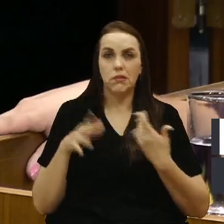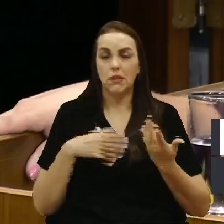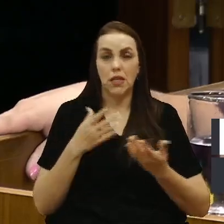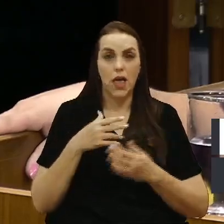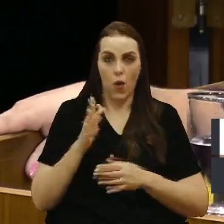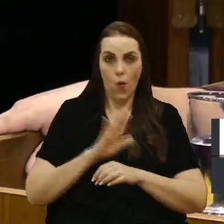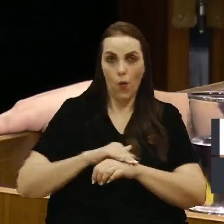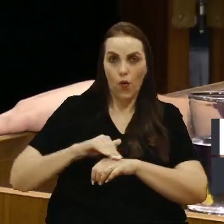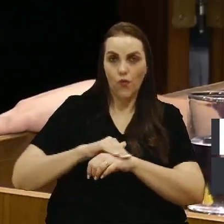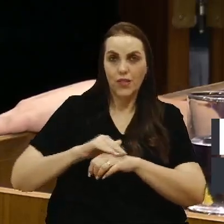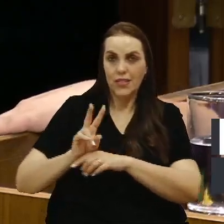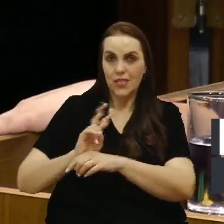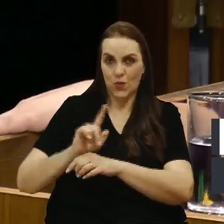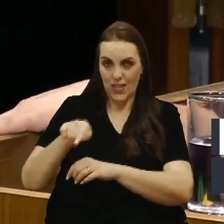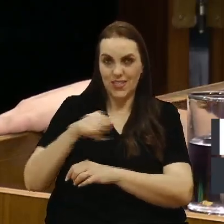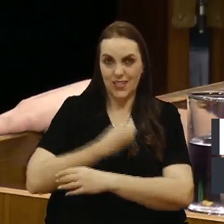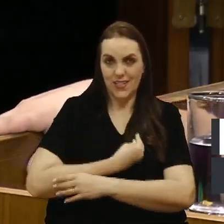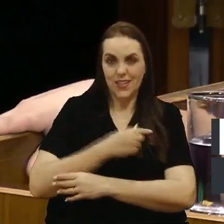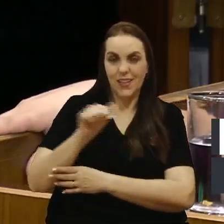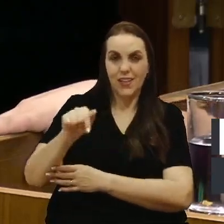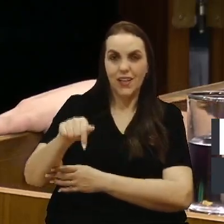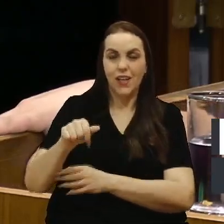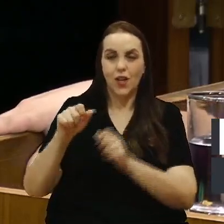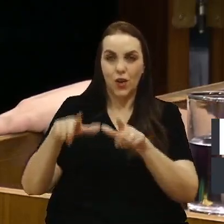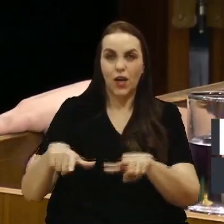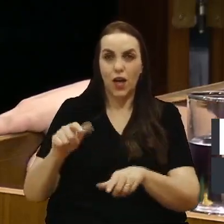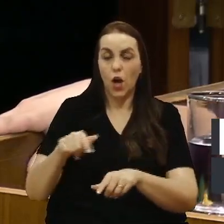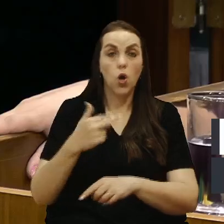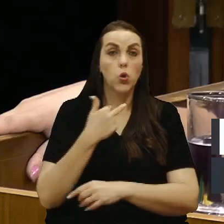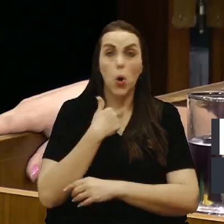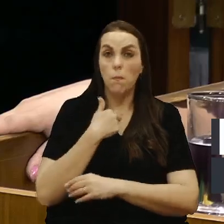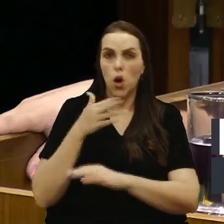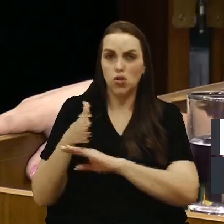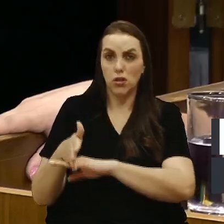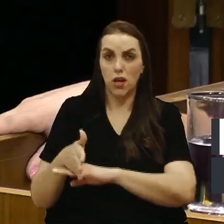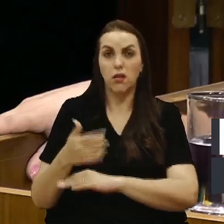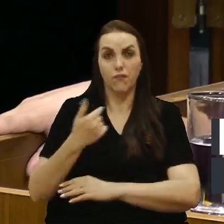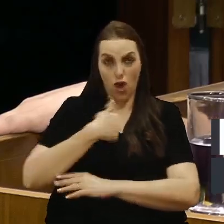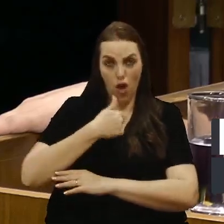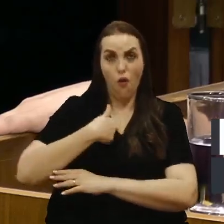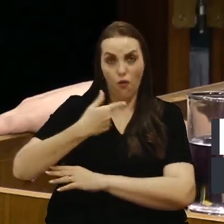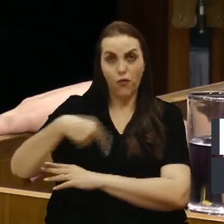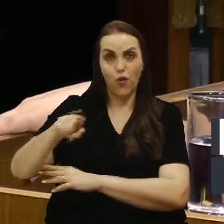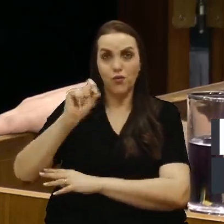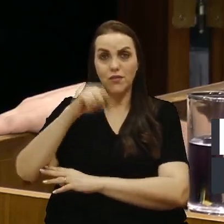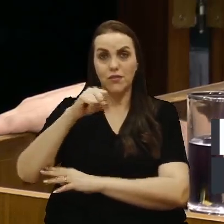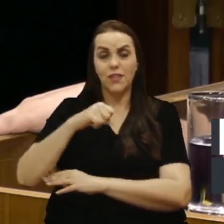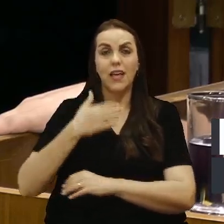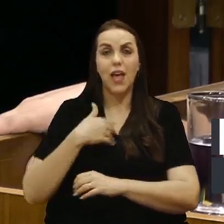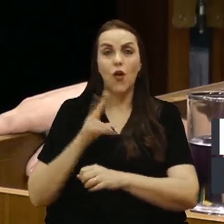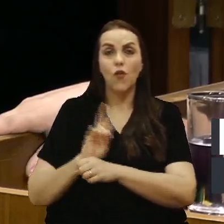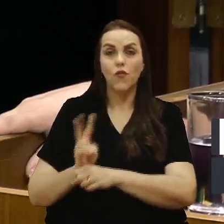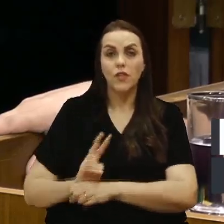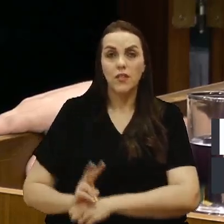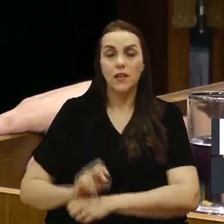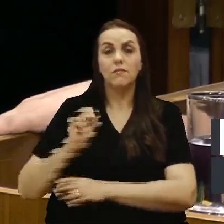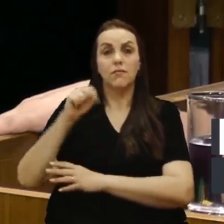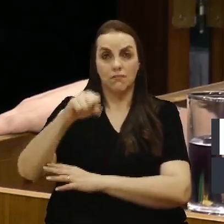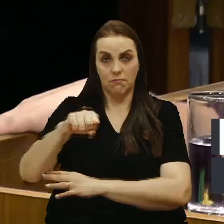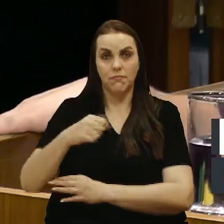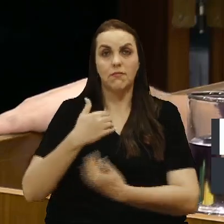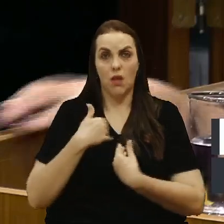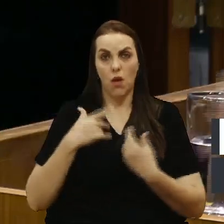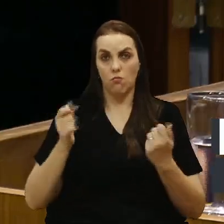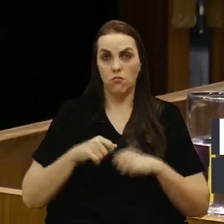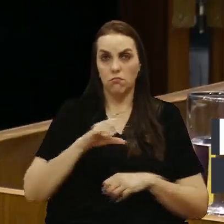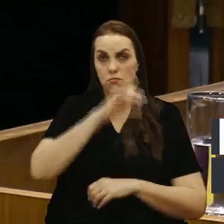estava no local e ele disse, olha, não se pode entrar. Eu disse, não, eu vou entrar porque eu sou fiscalizadora sim, e